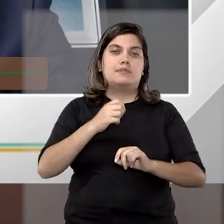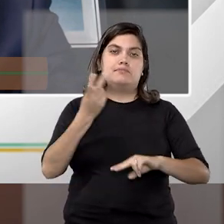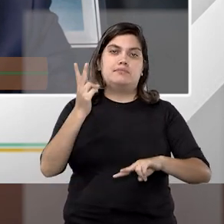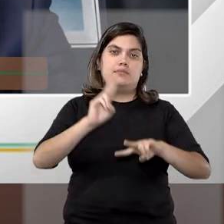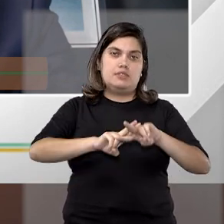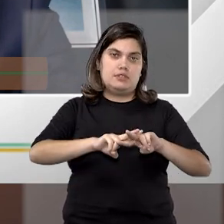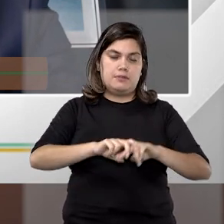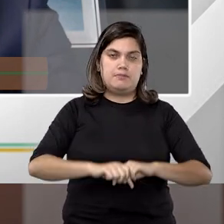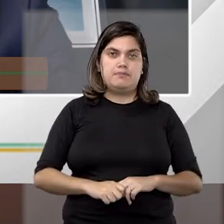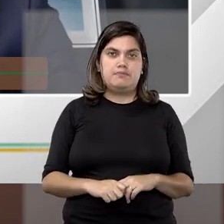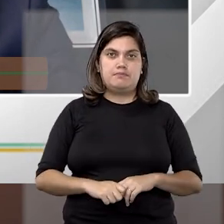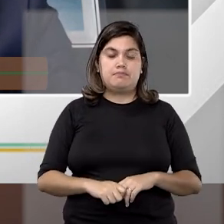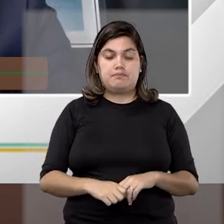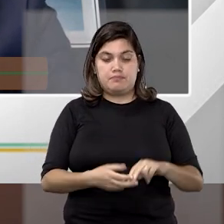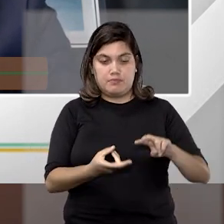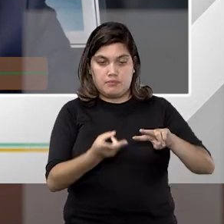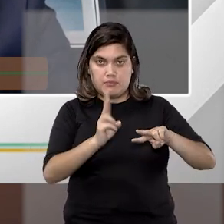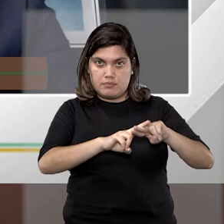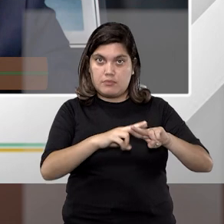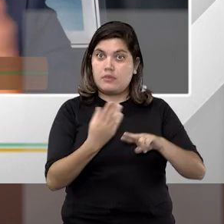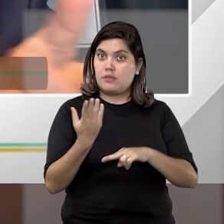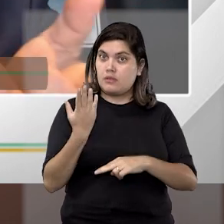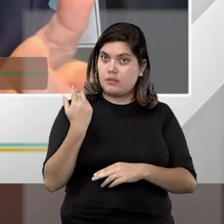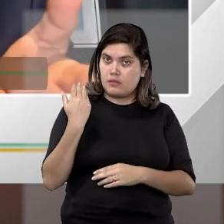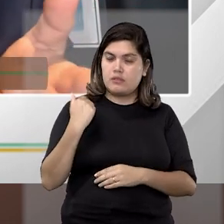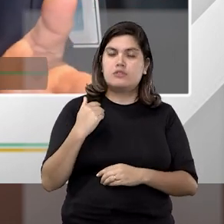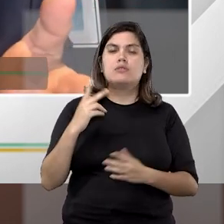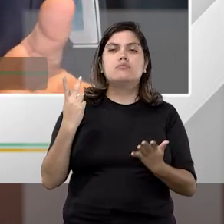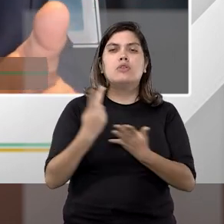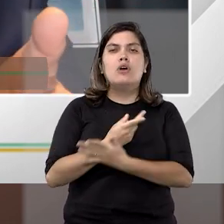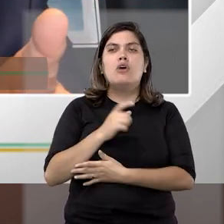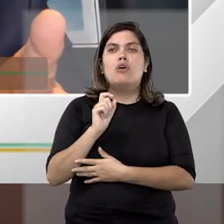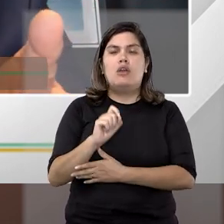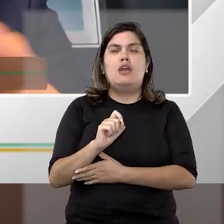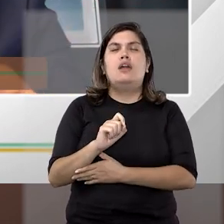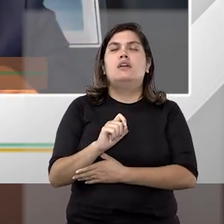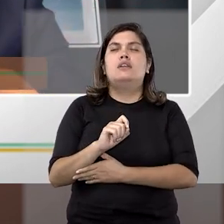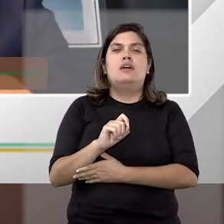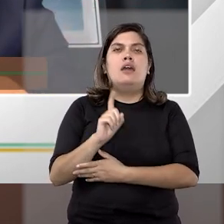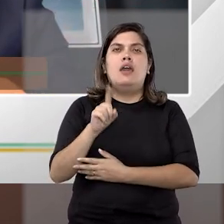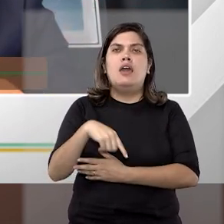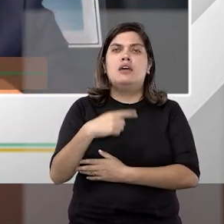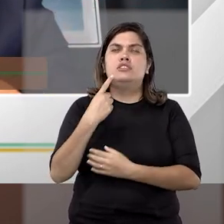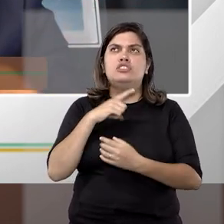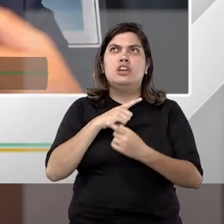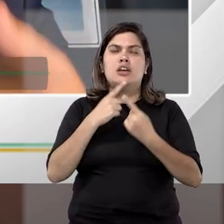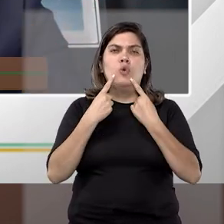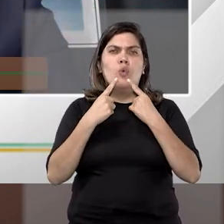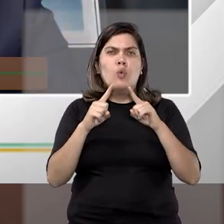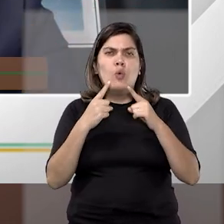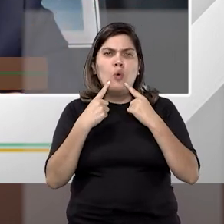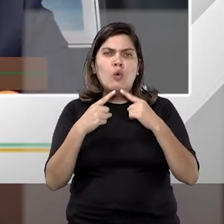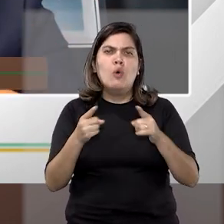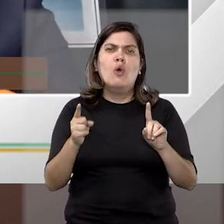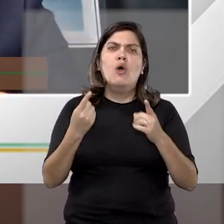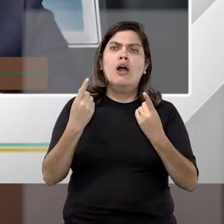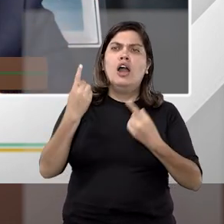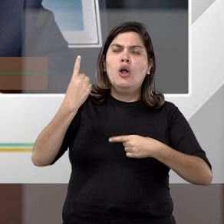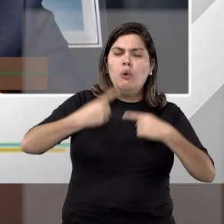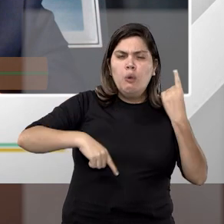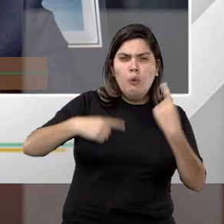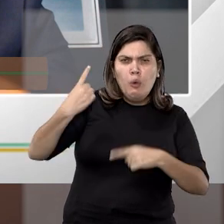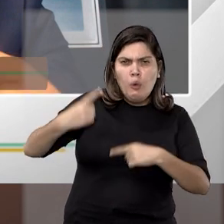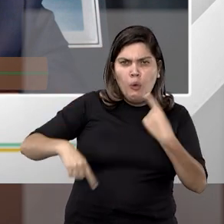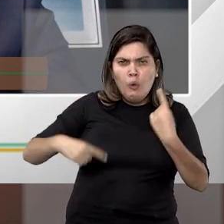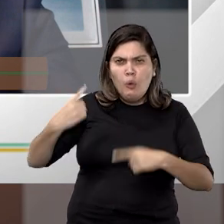em pena de prisão esta pena de prisão à época era tão contestado